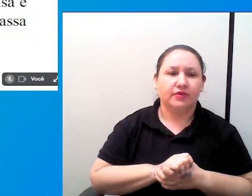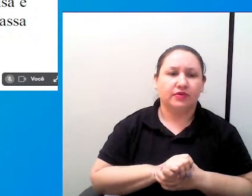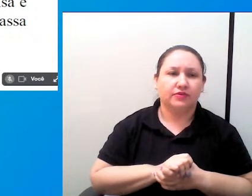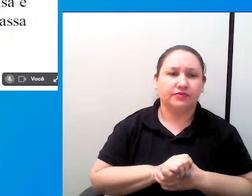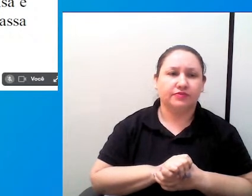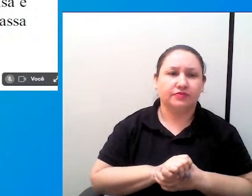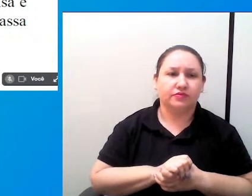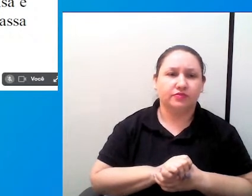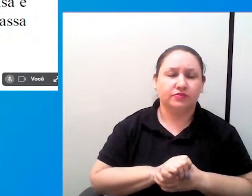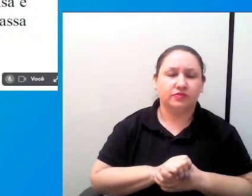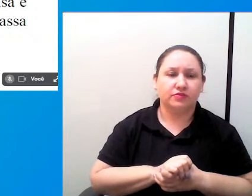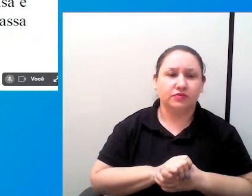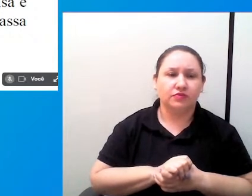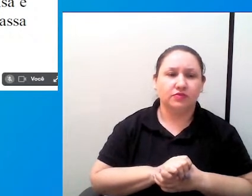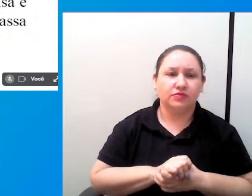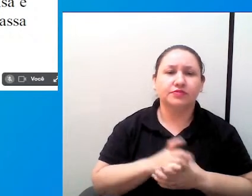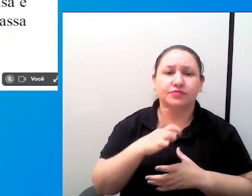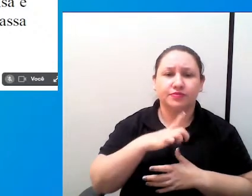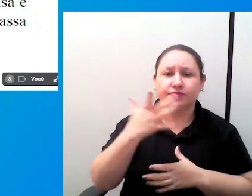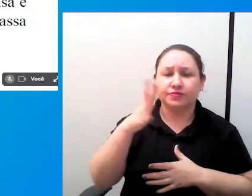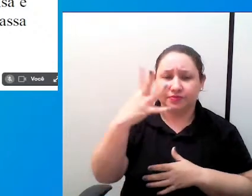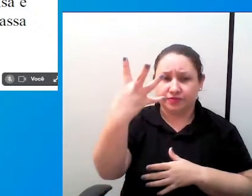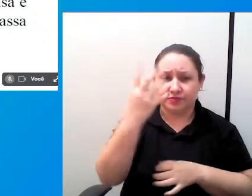dá em 4 anos,